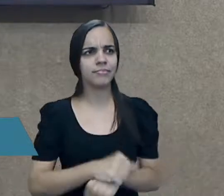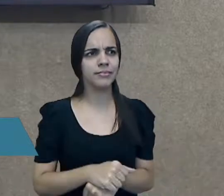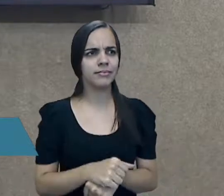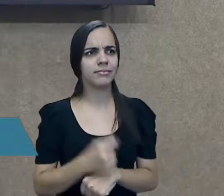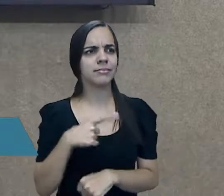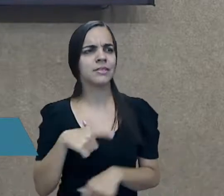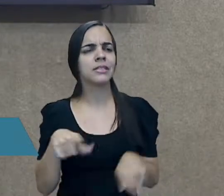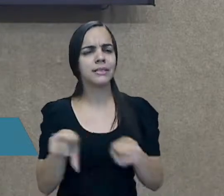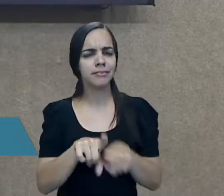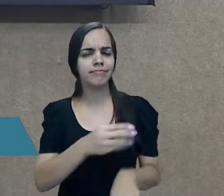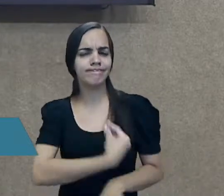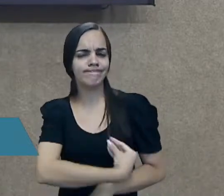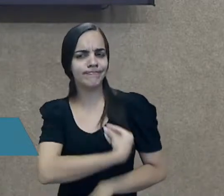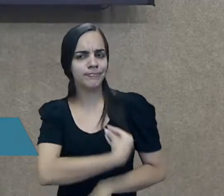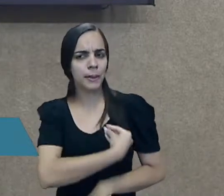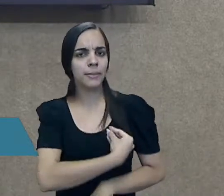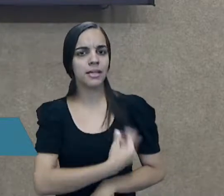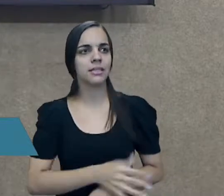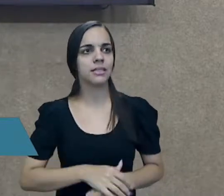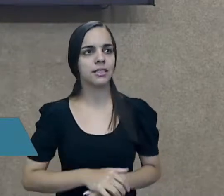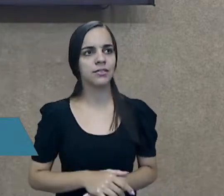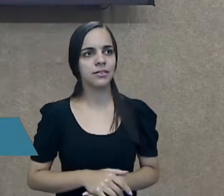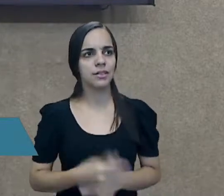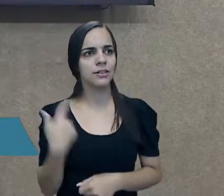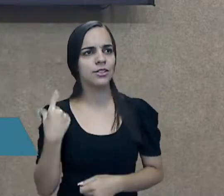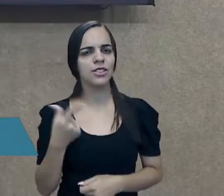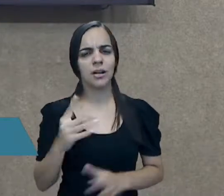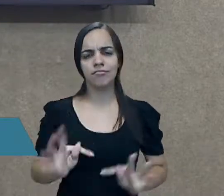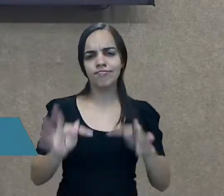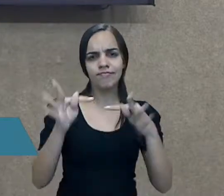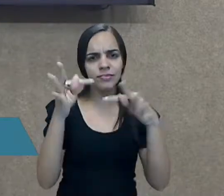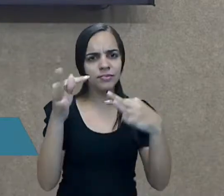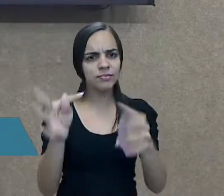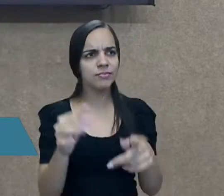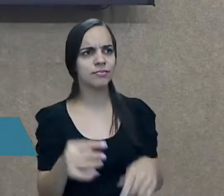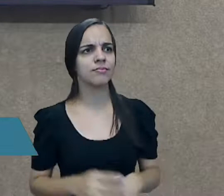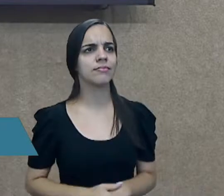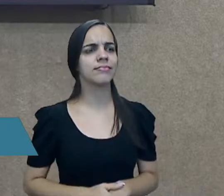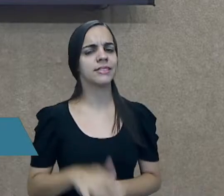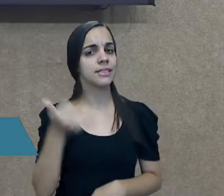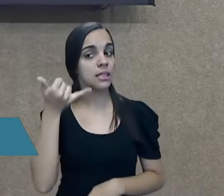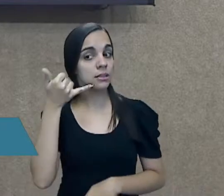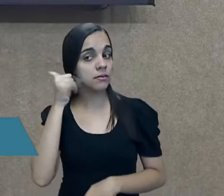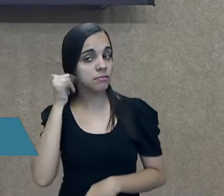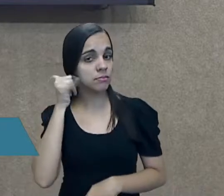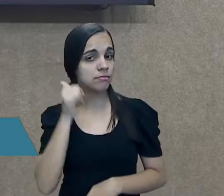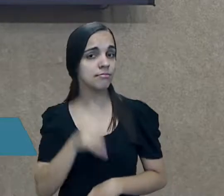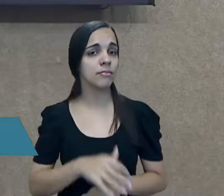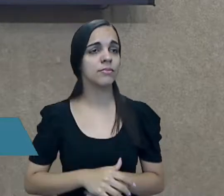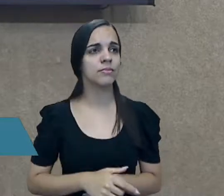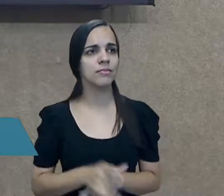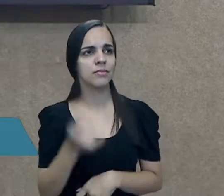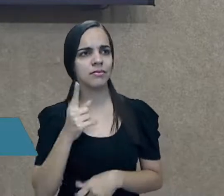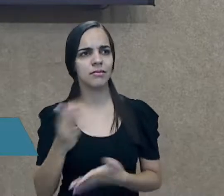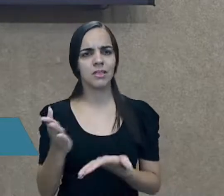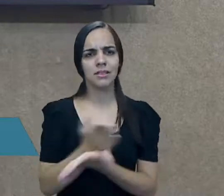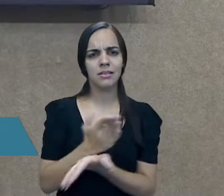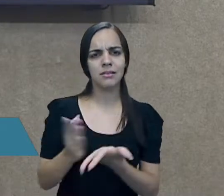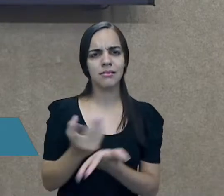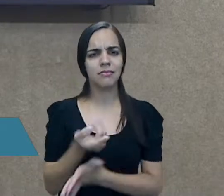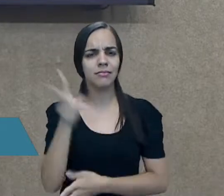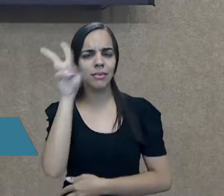está bem presente, não é mesmo? Bom, tecnologia é igual a celulares. E o que mais te